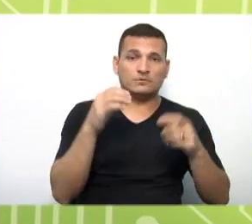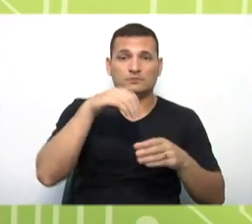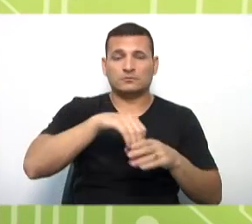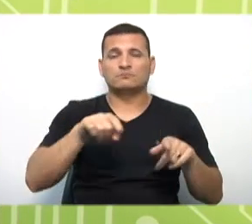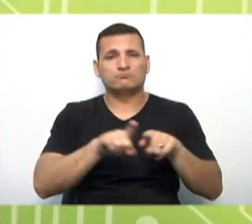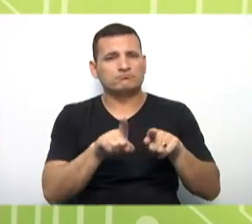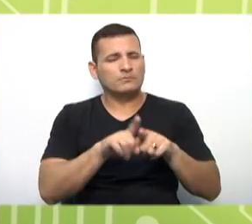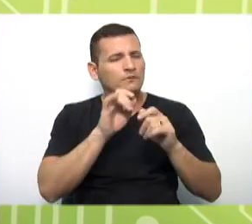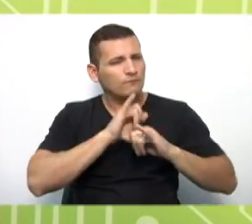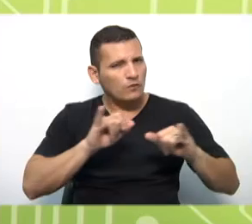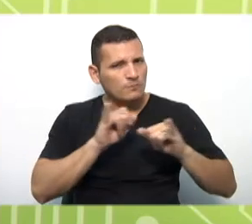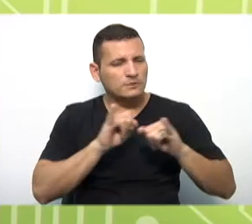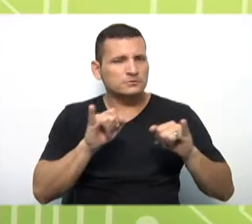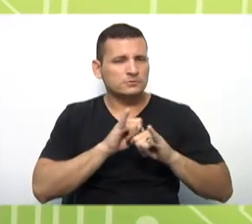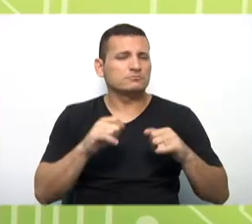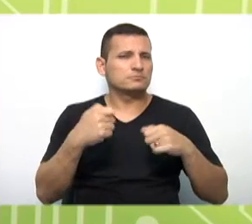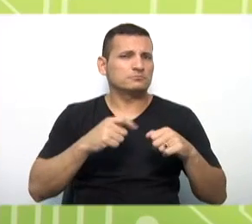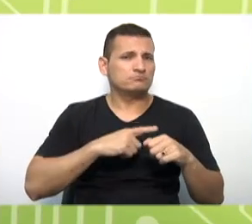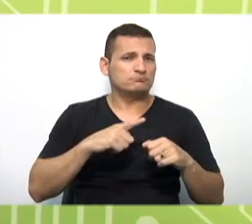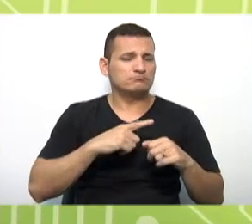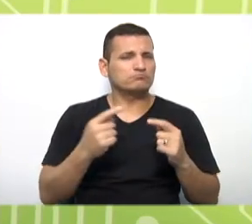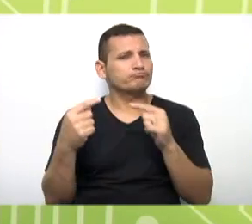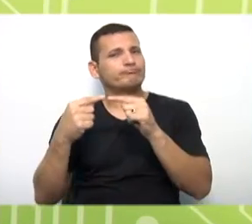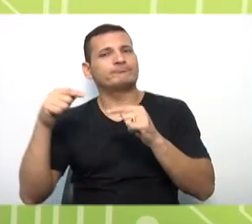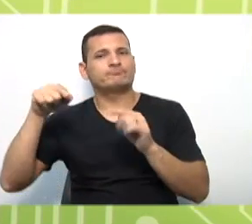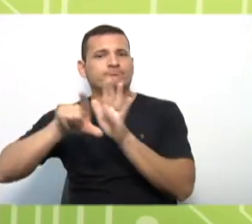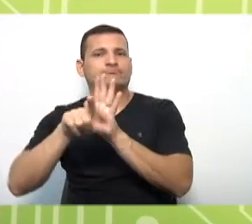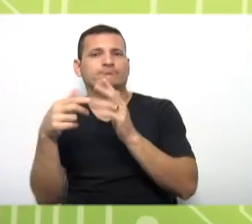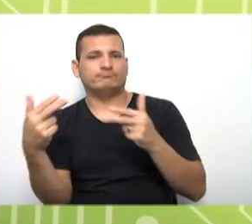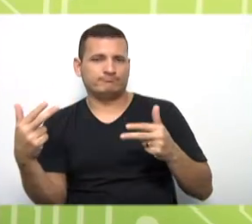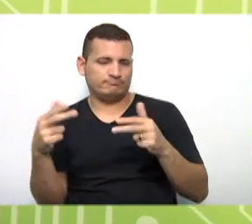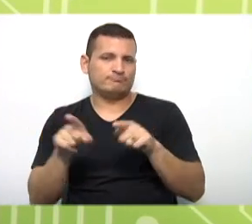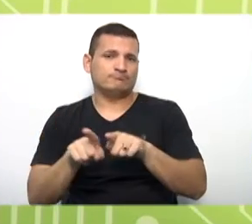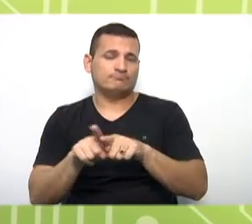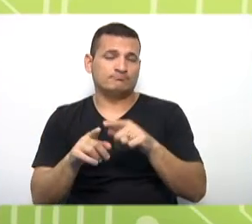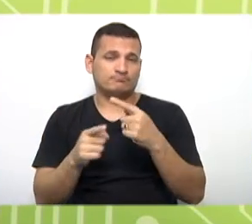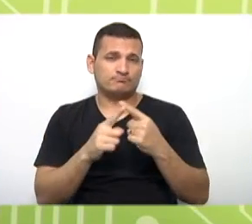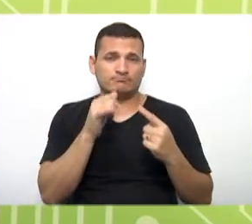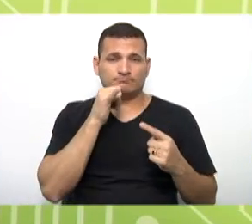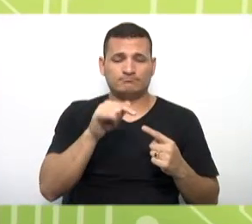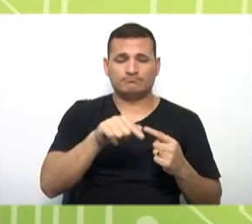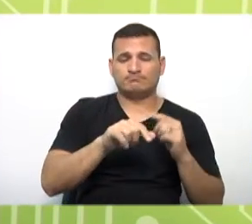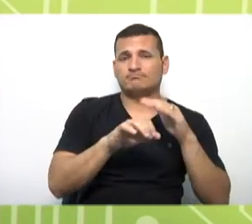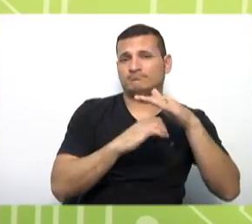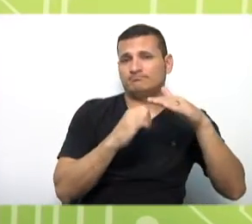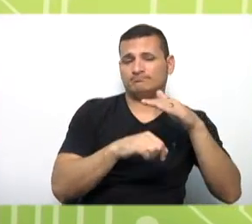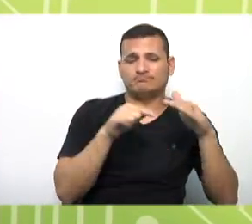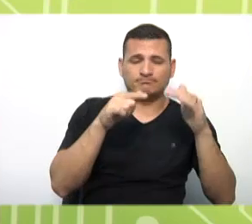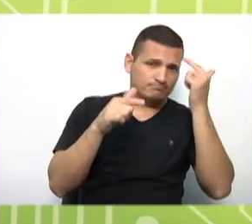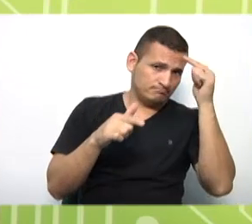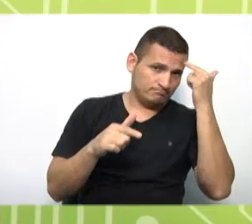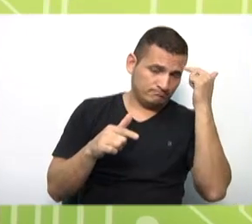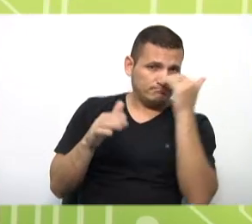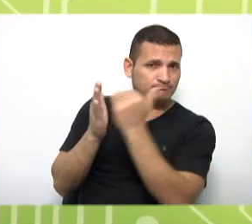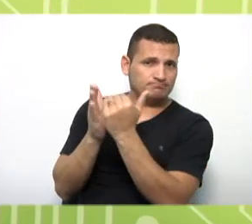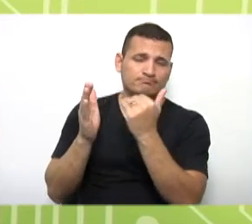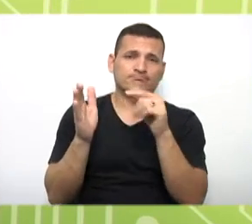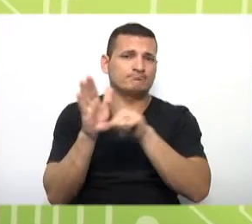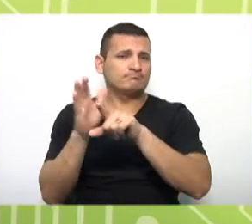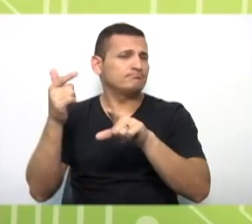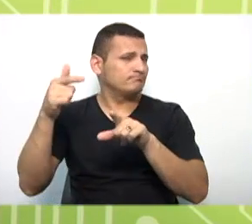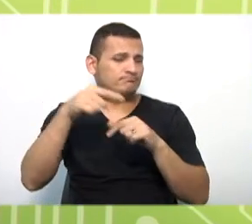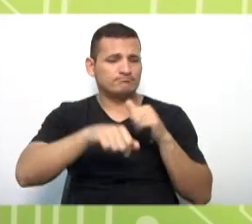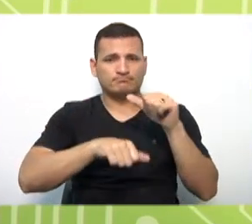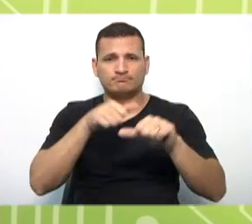mesmo, conectada com as alterações na lei, porque se ela não cumprir, é uma mudança imposta mesmo pelas leis, pela